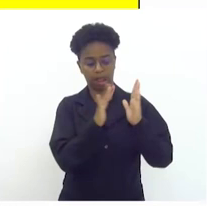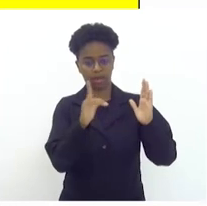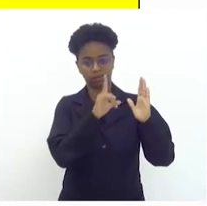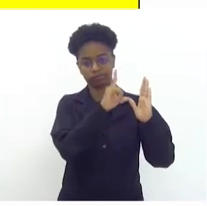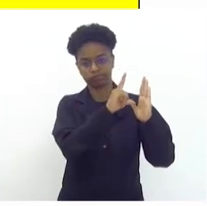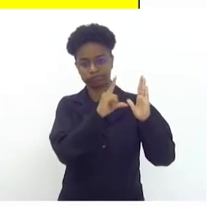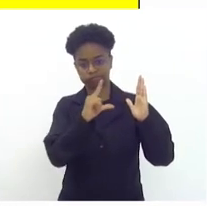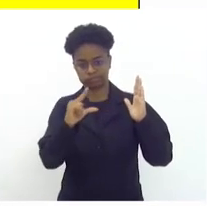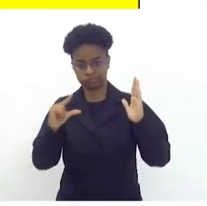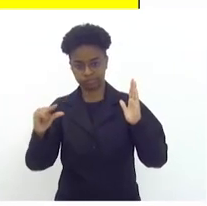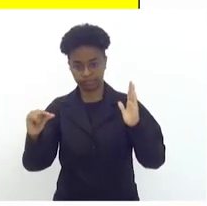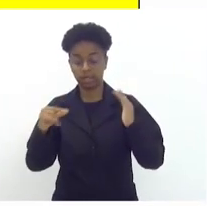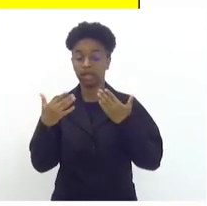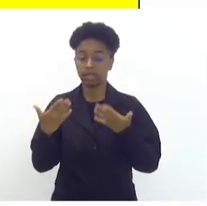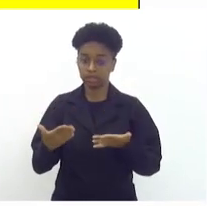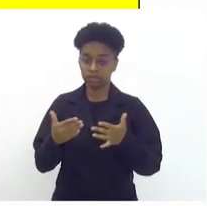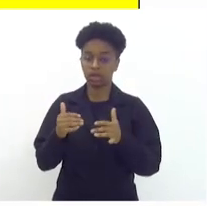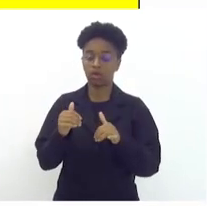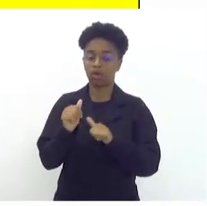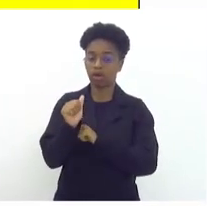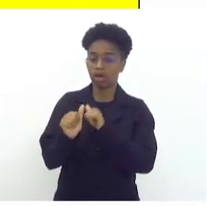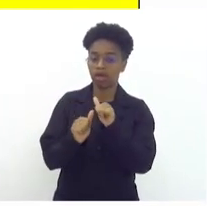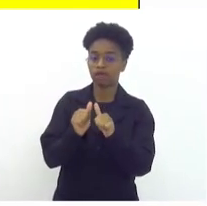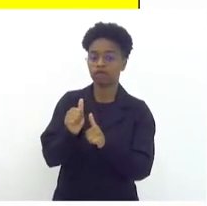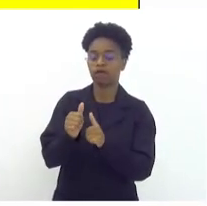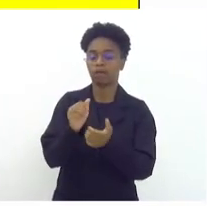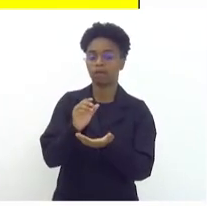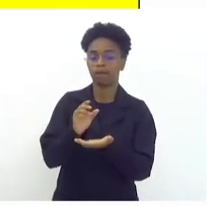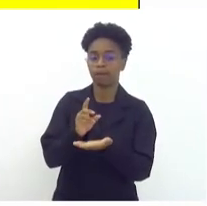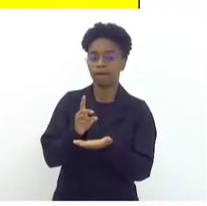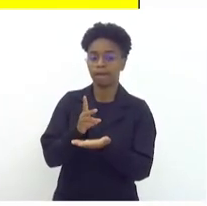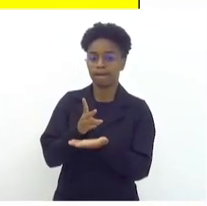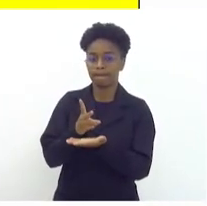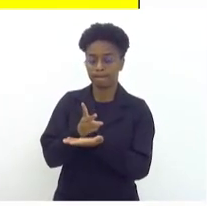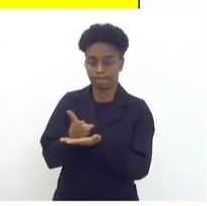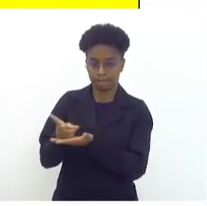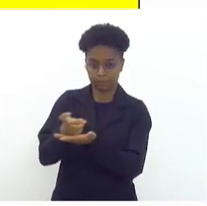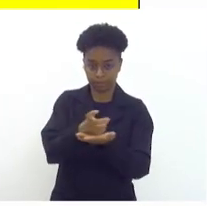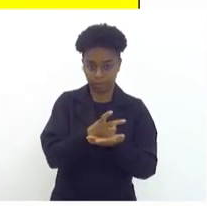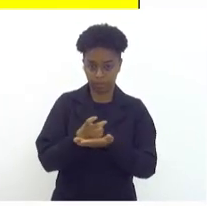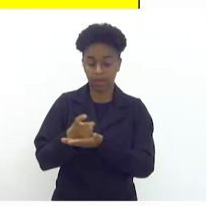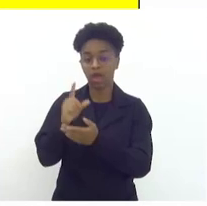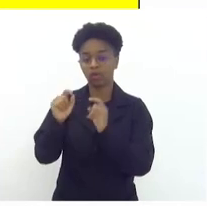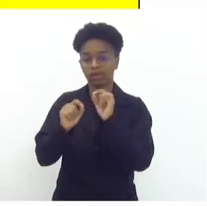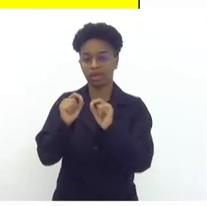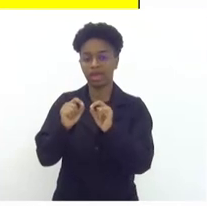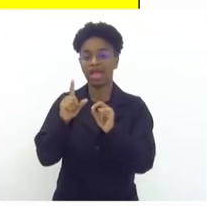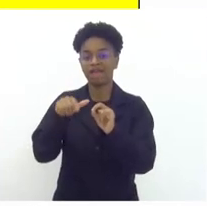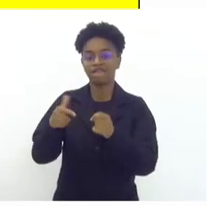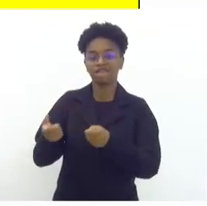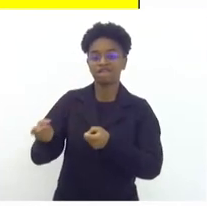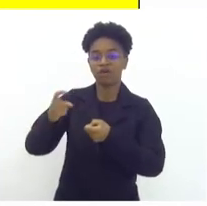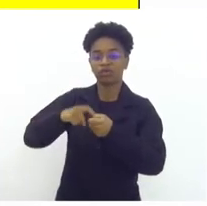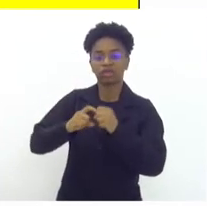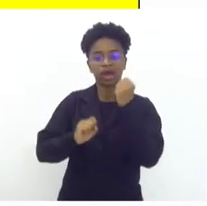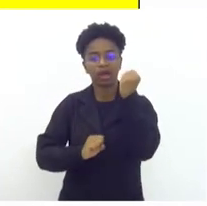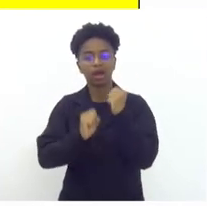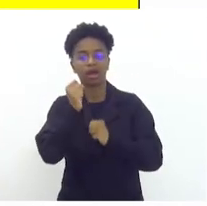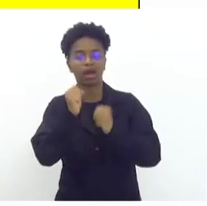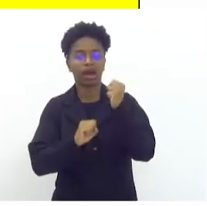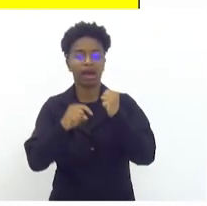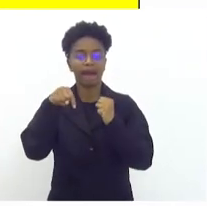reforma tributária um dos objetivos dela é reindustrializar o país e eu acho que é um objetivo que é correto